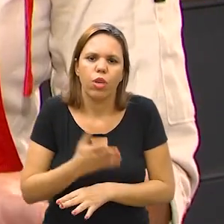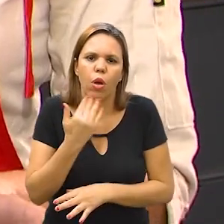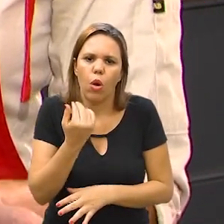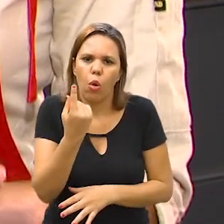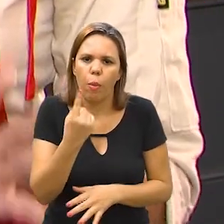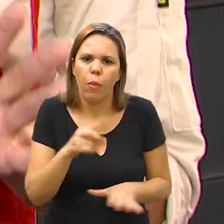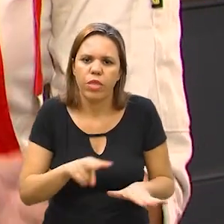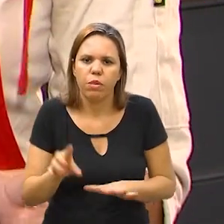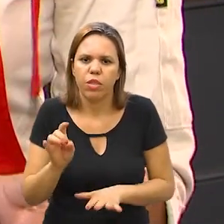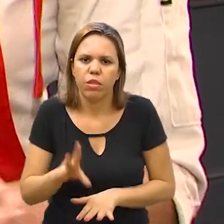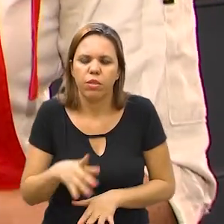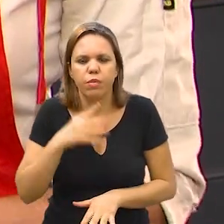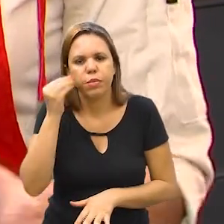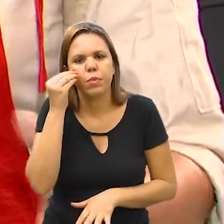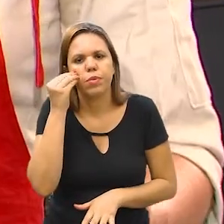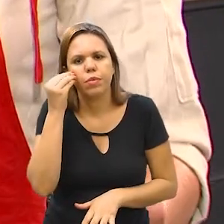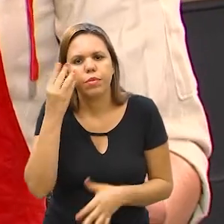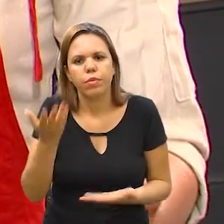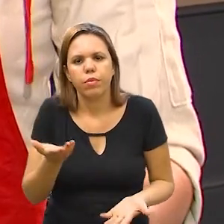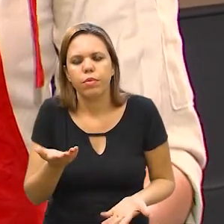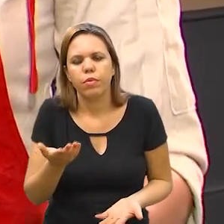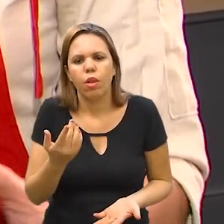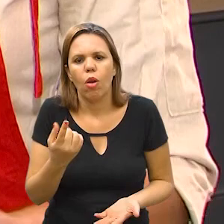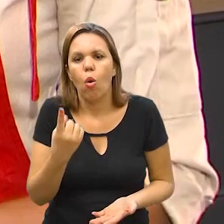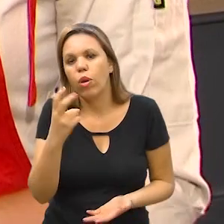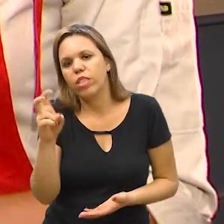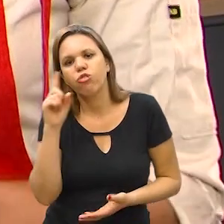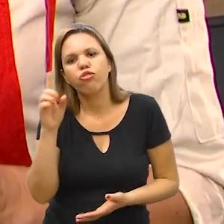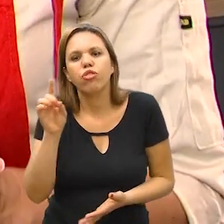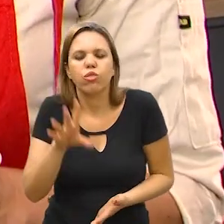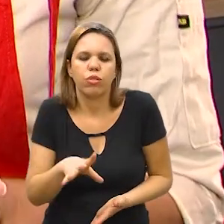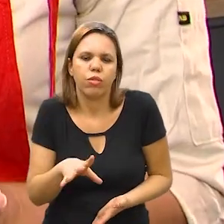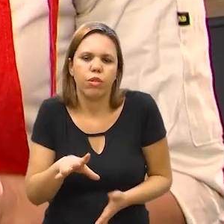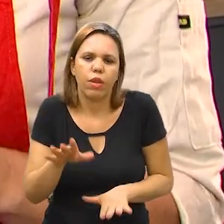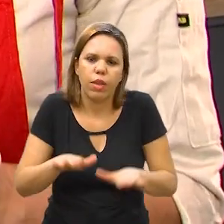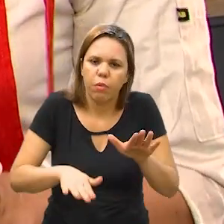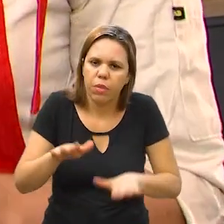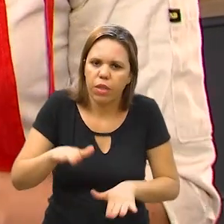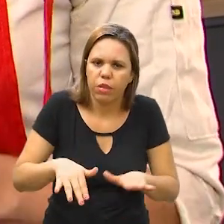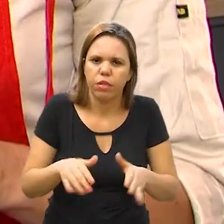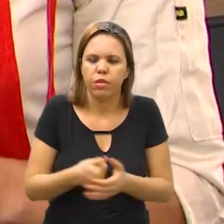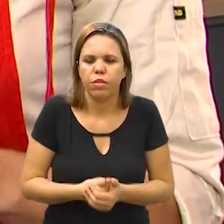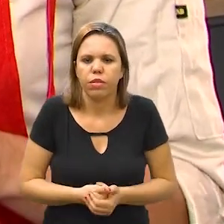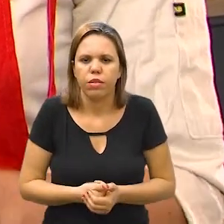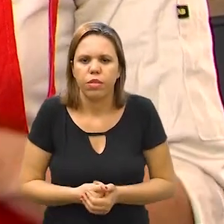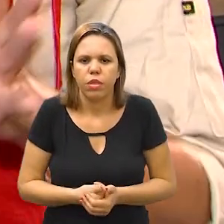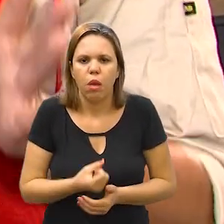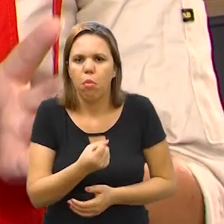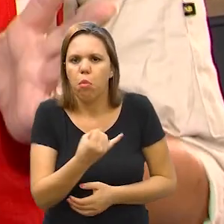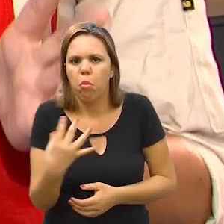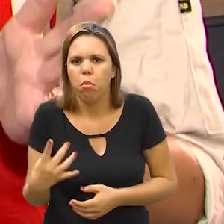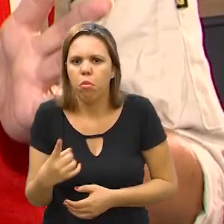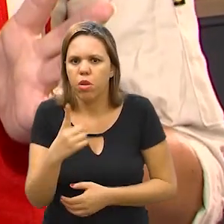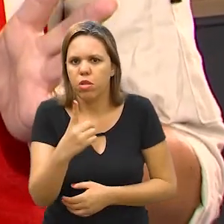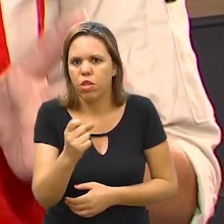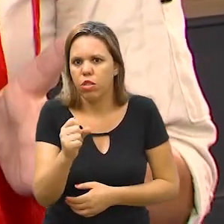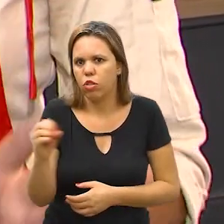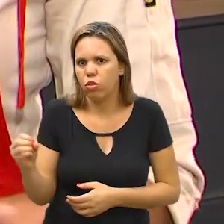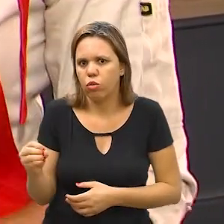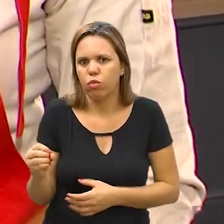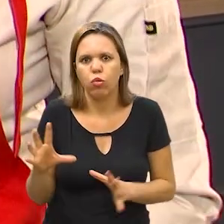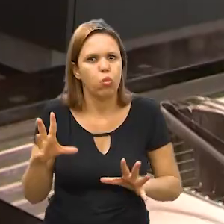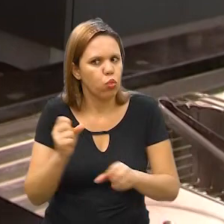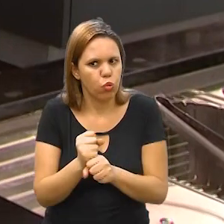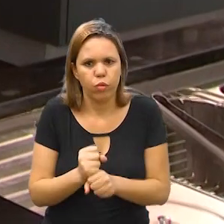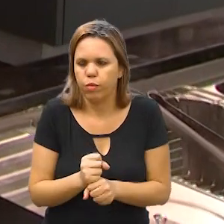uma semana só para testar, ou eu quero fazer uma quinzena. Então isso varia muito, eu nunca cheguei a produzir para os 180 todos de